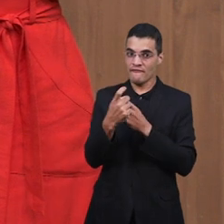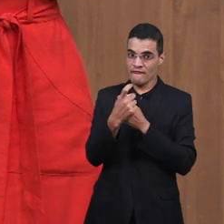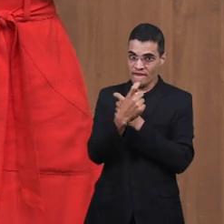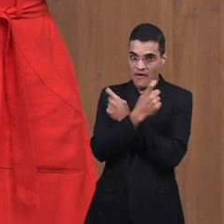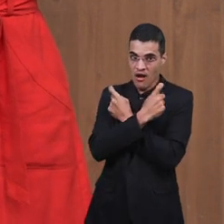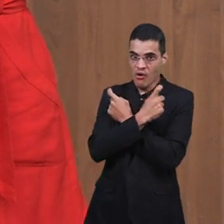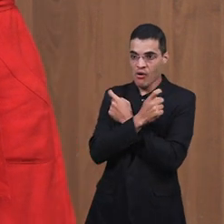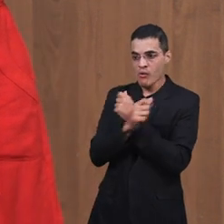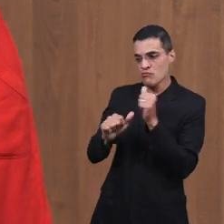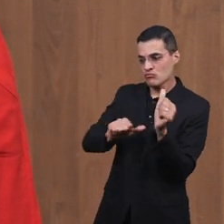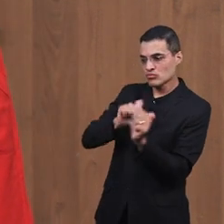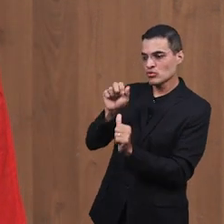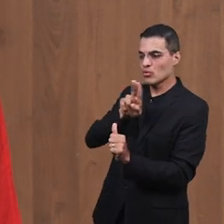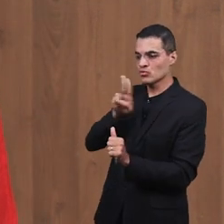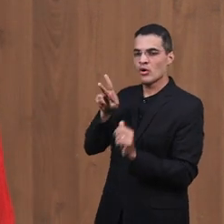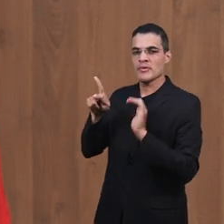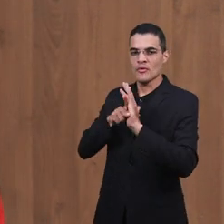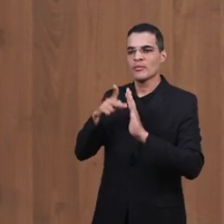José para